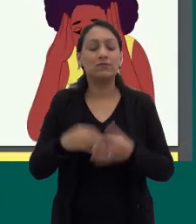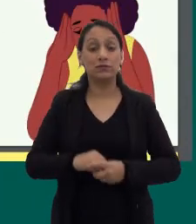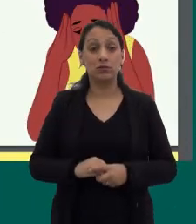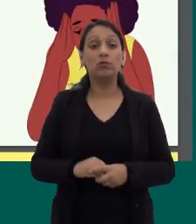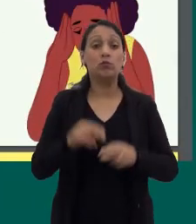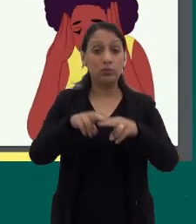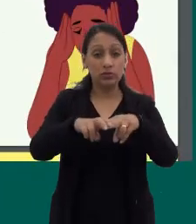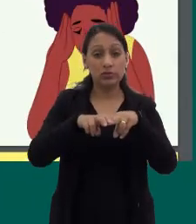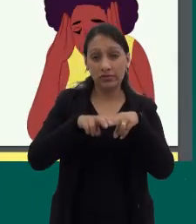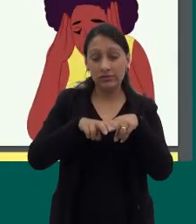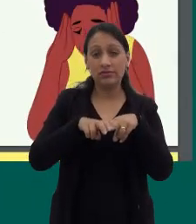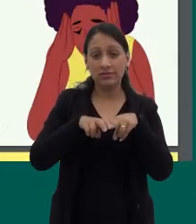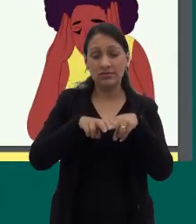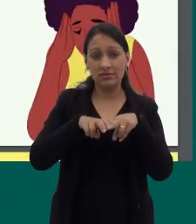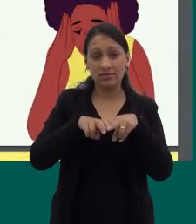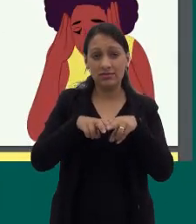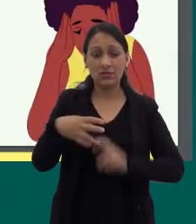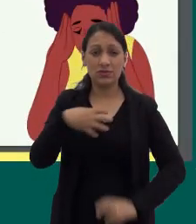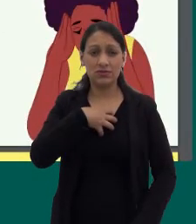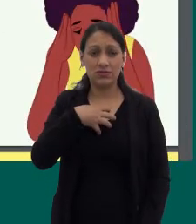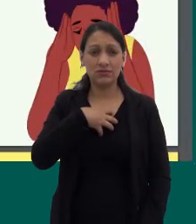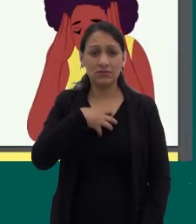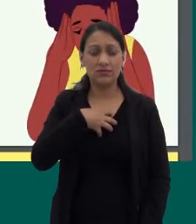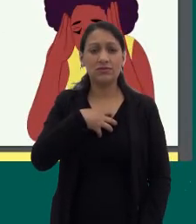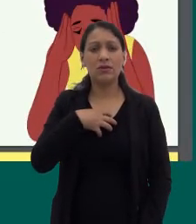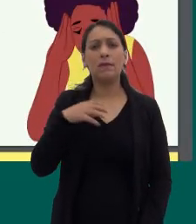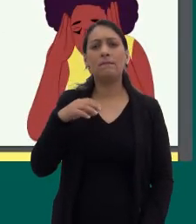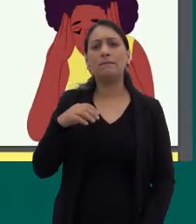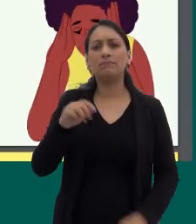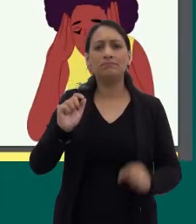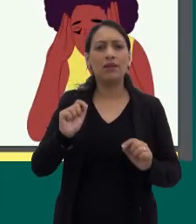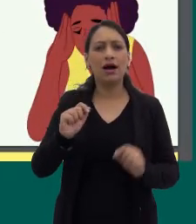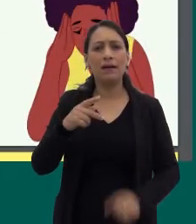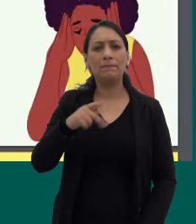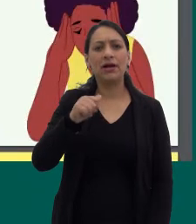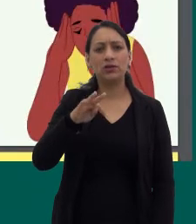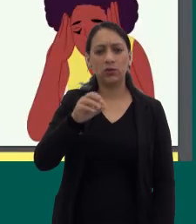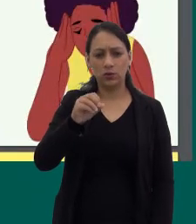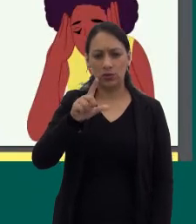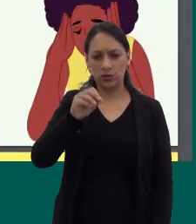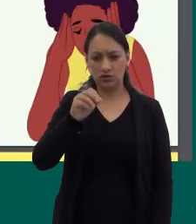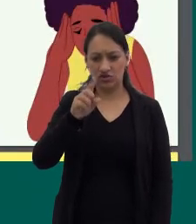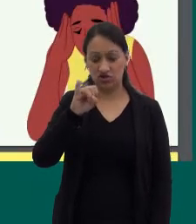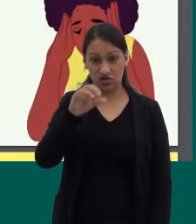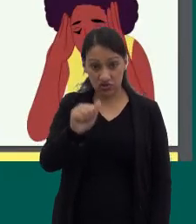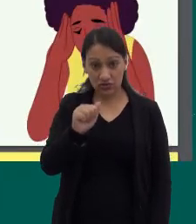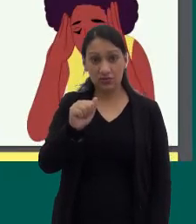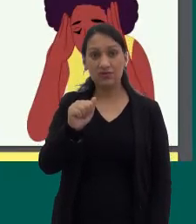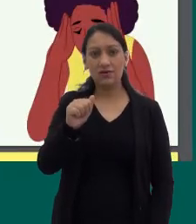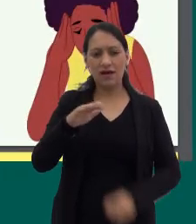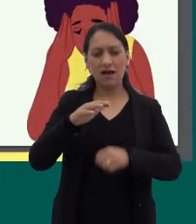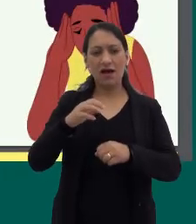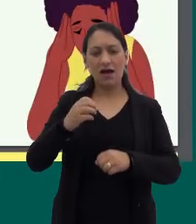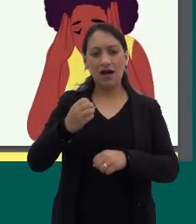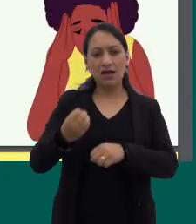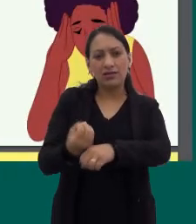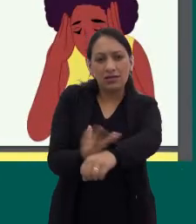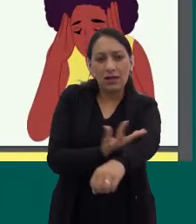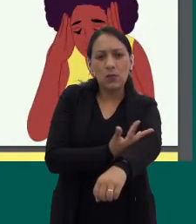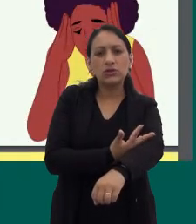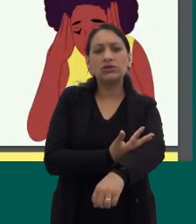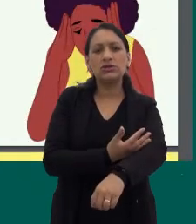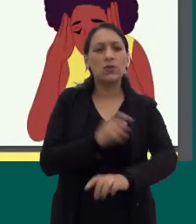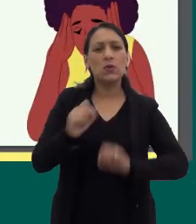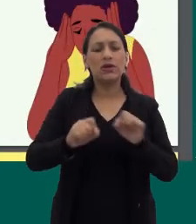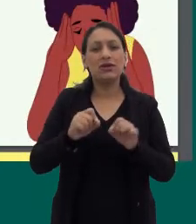por isso que é um sentimento e uma patologia emocional muito difícil de a gente se autodiagnosticar, como a